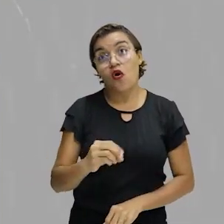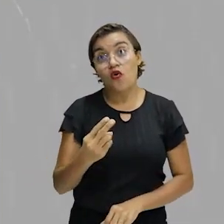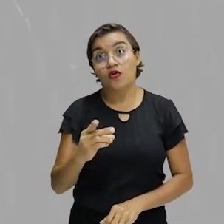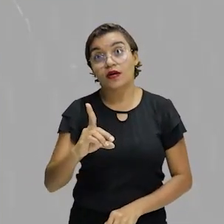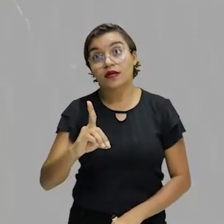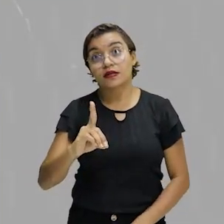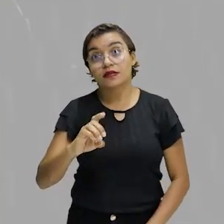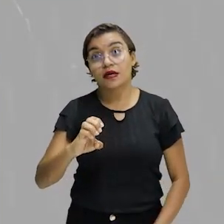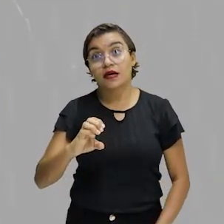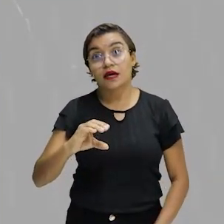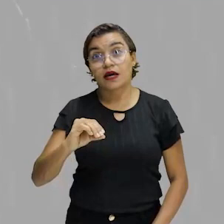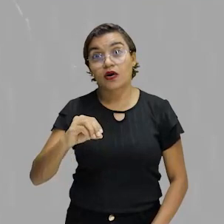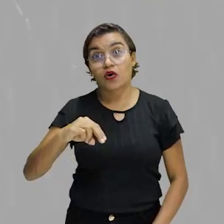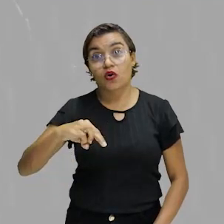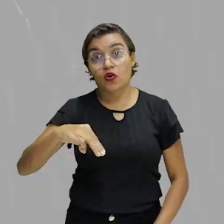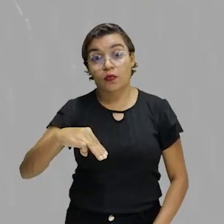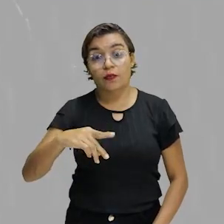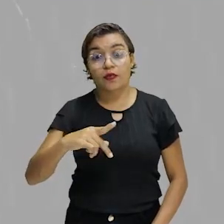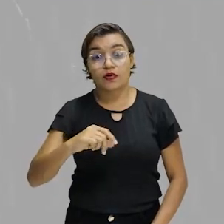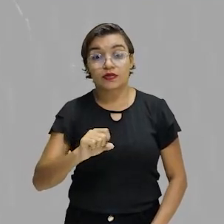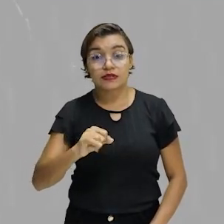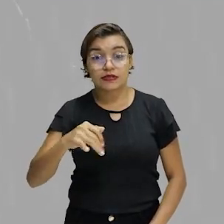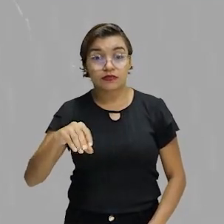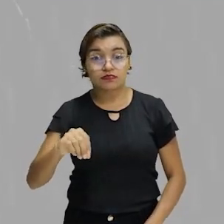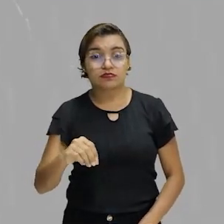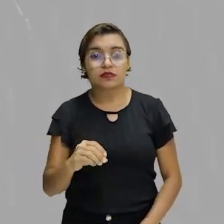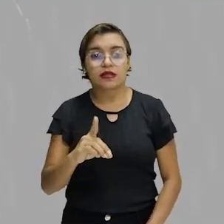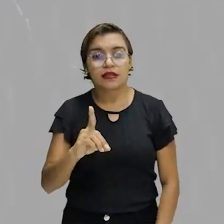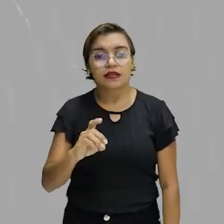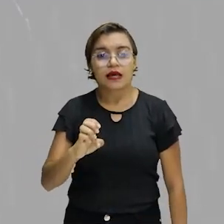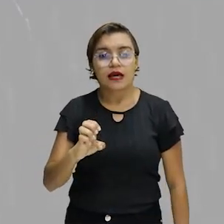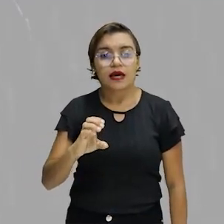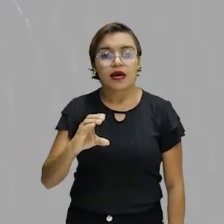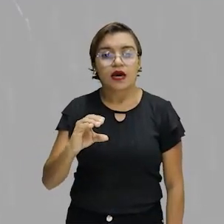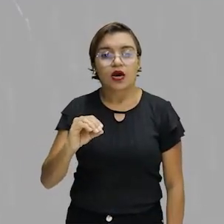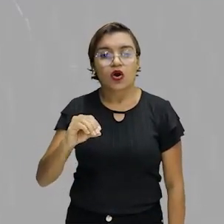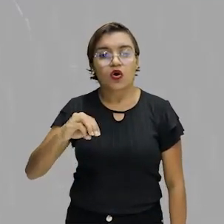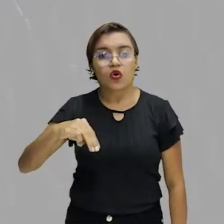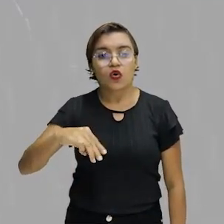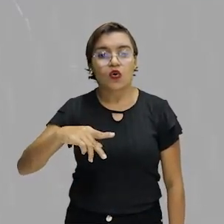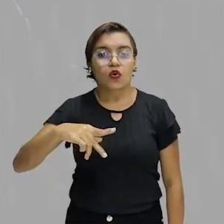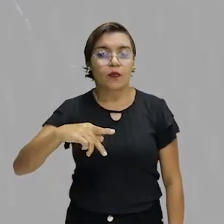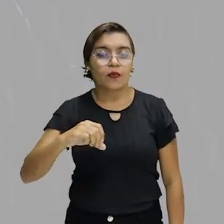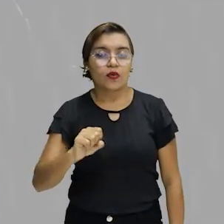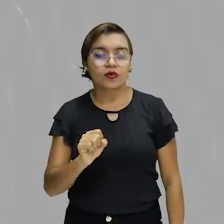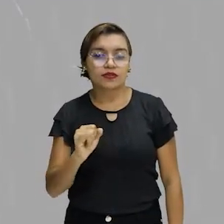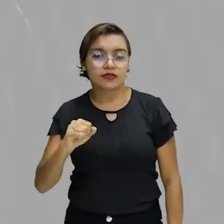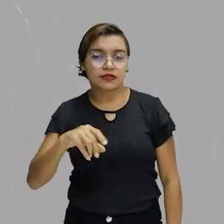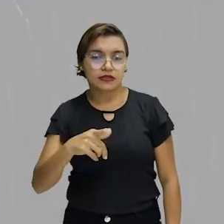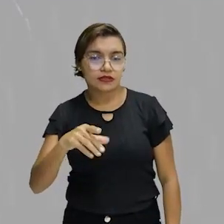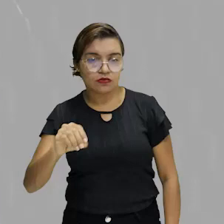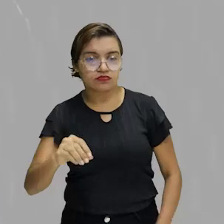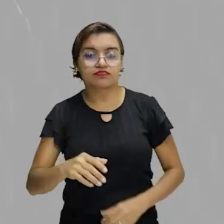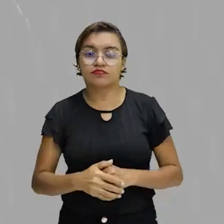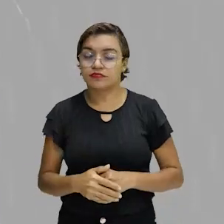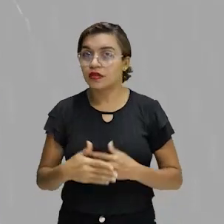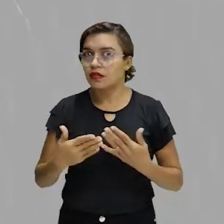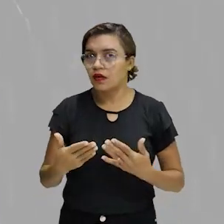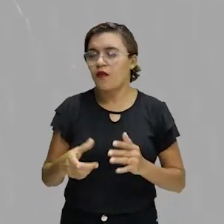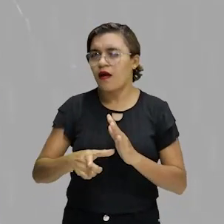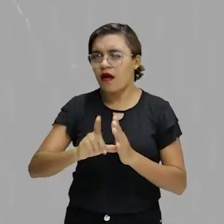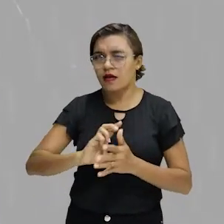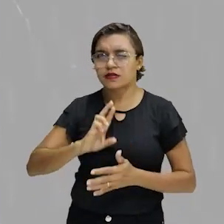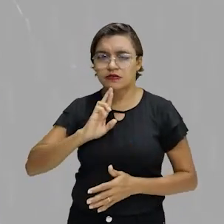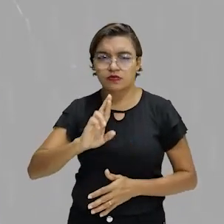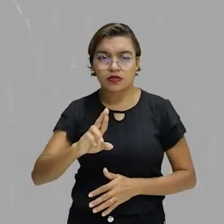decomposição certo análise ou decomposição e o que provoca a Fofura do pão né Já acabei respondendo anteriormente